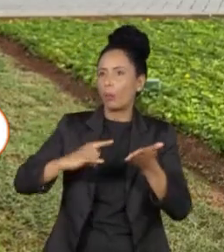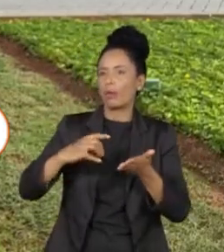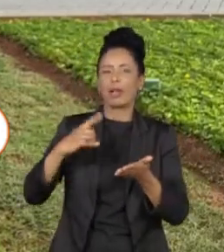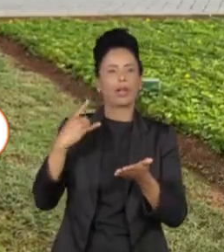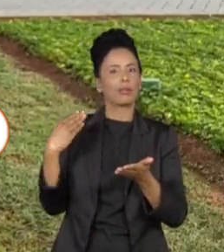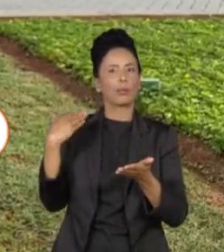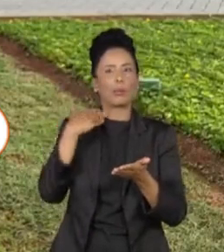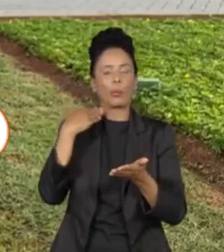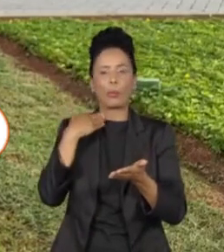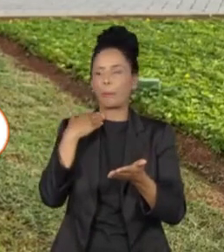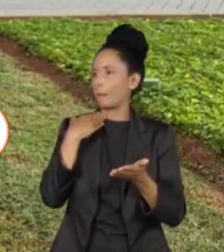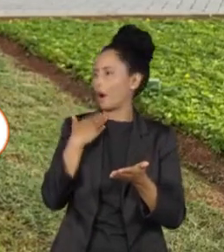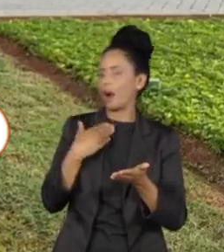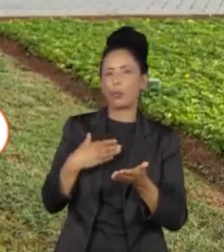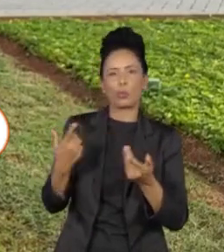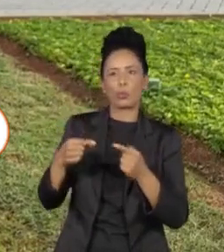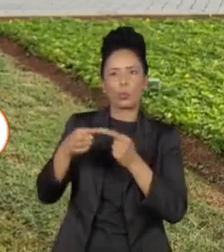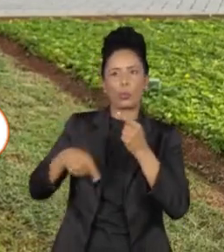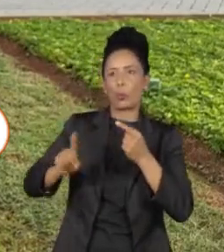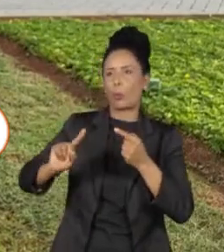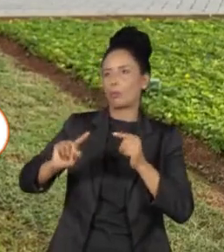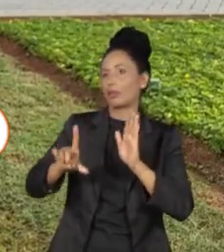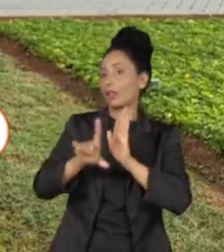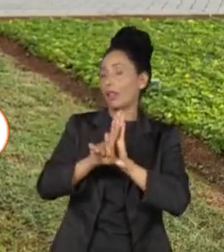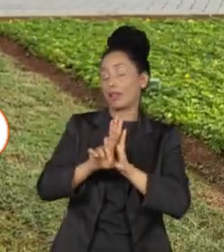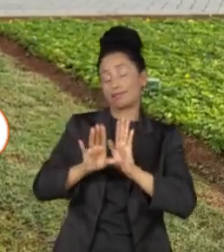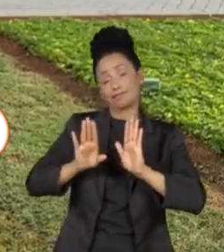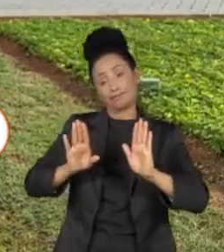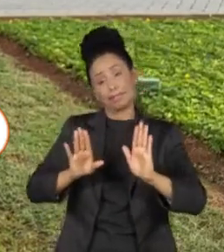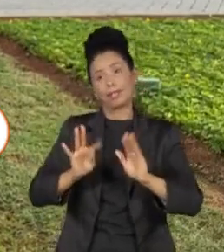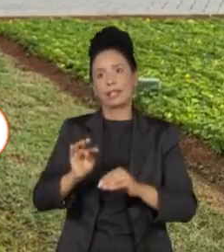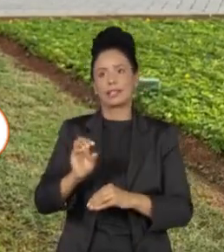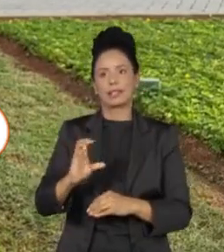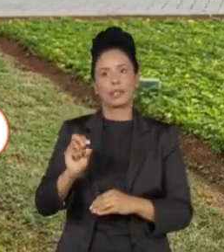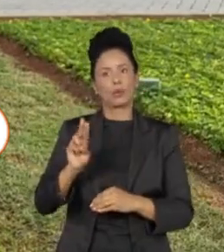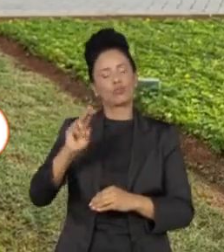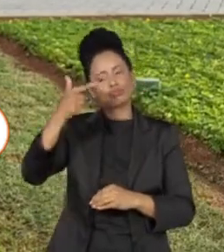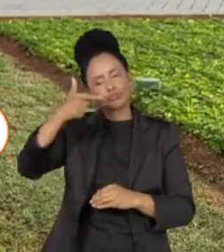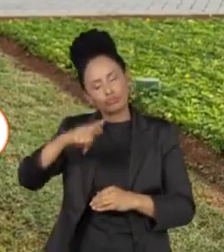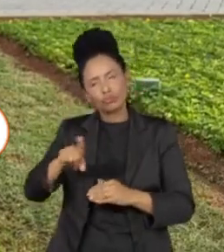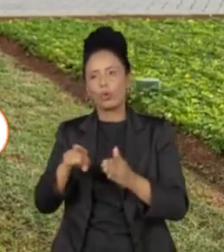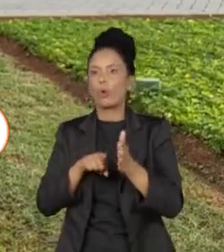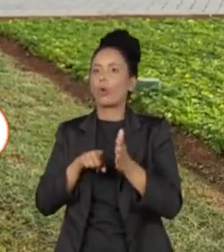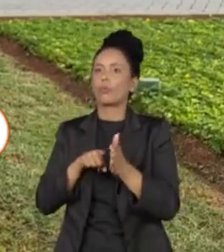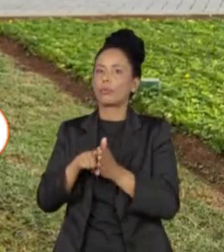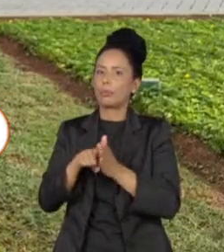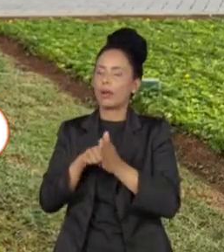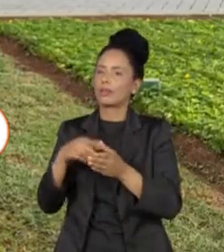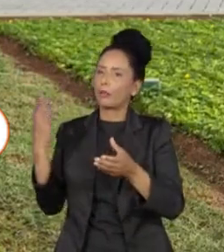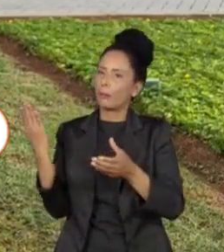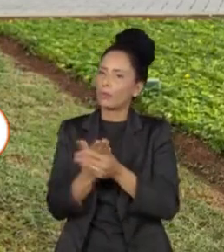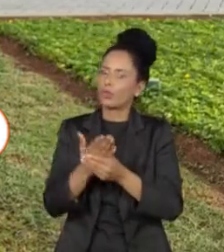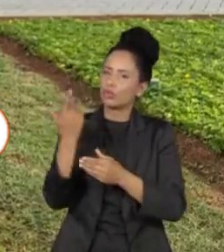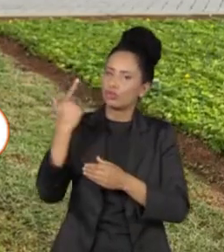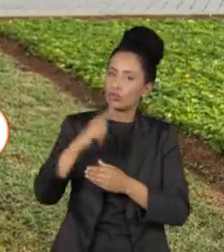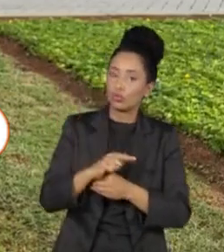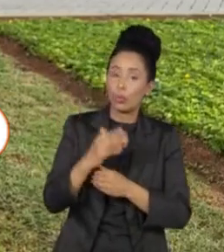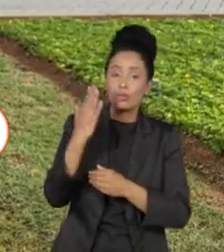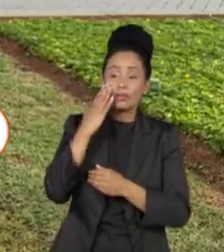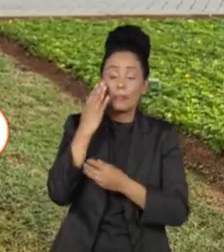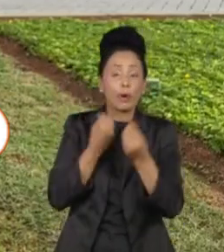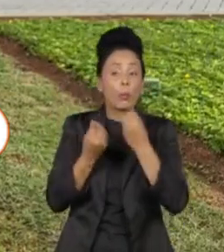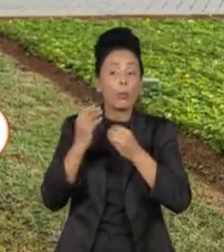de Contas da União deve abrir um novo processo para ouvir essas empresas envolvidas nos contratos e